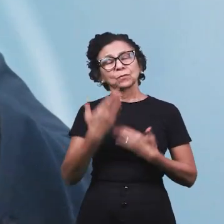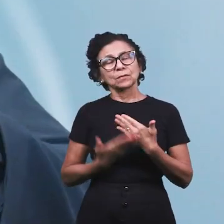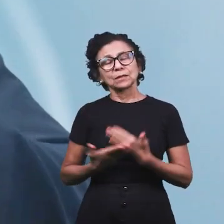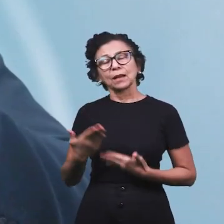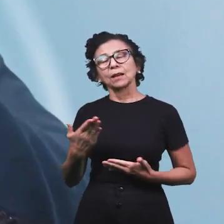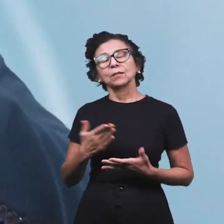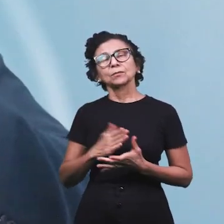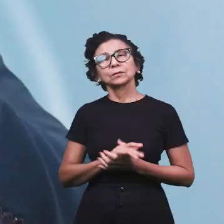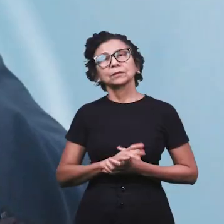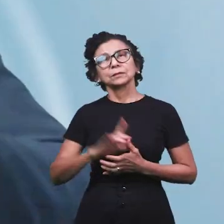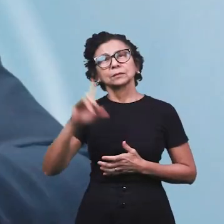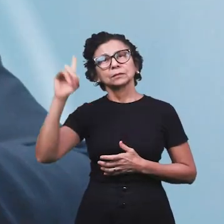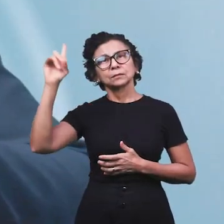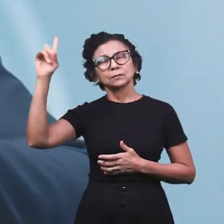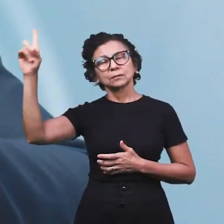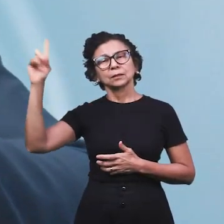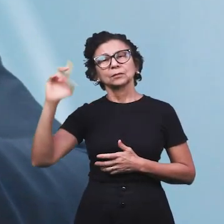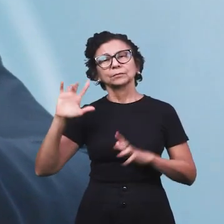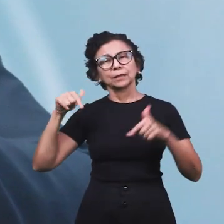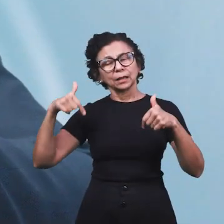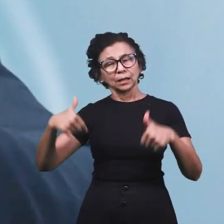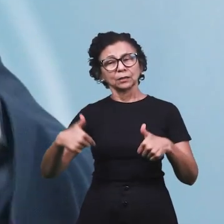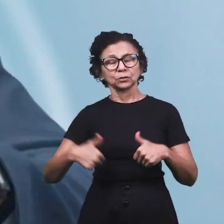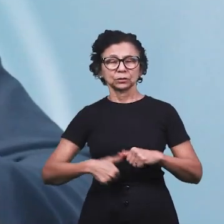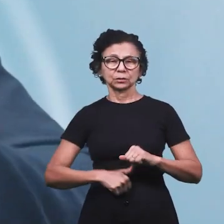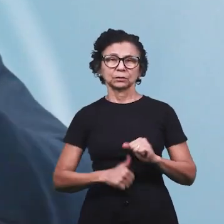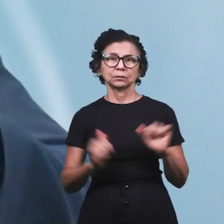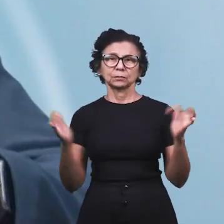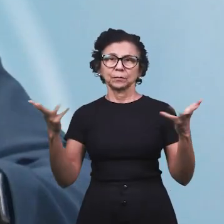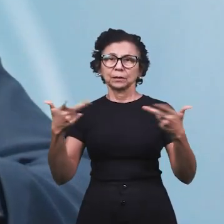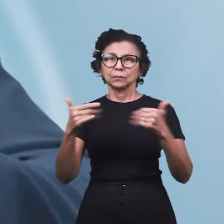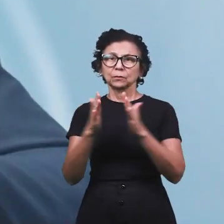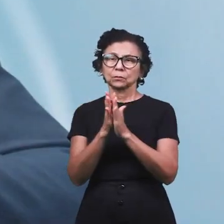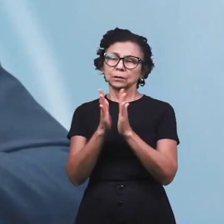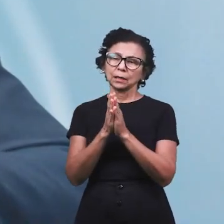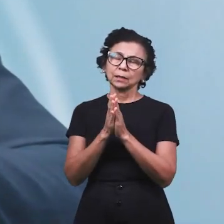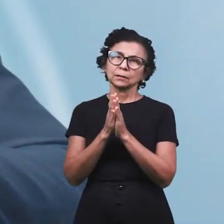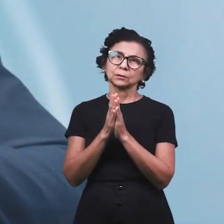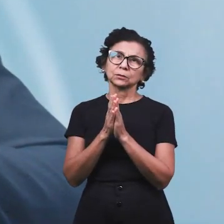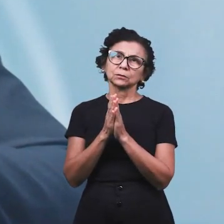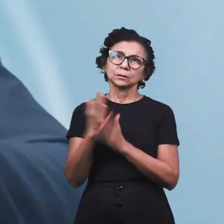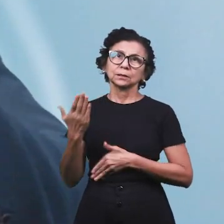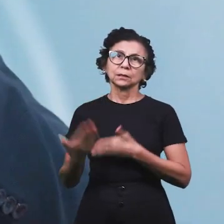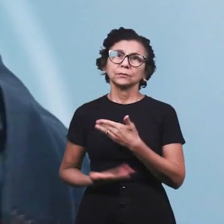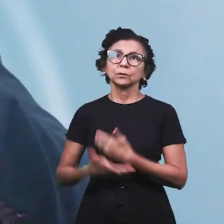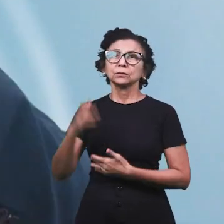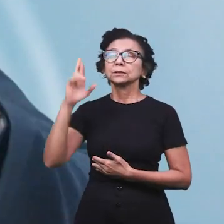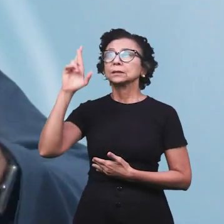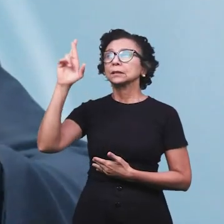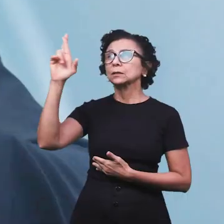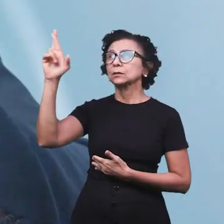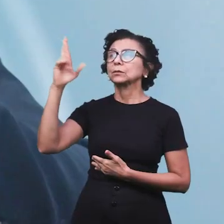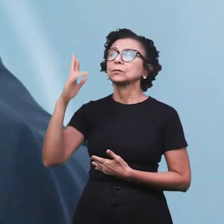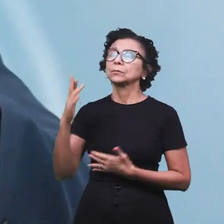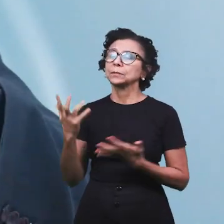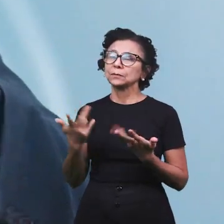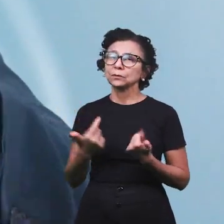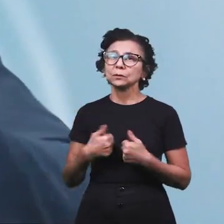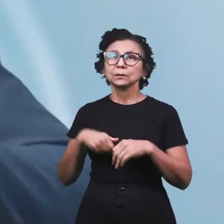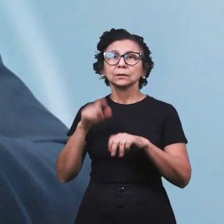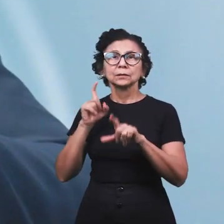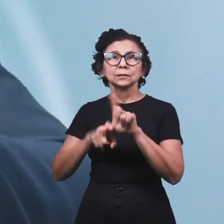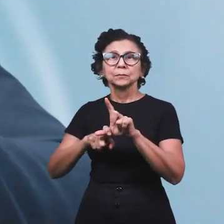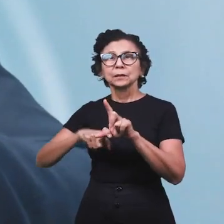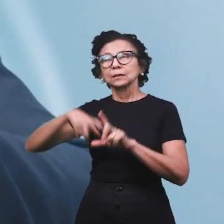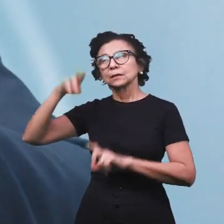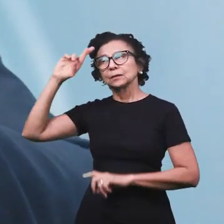a oração é algo maravilhoso, estar com Deus, viver com o Senhor, ter a dependência desse